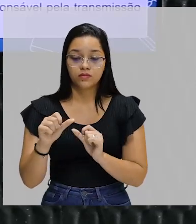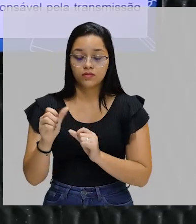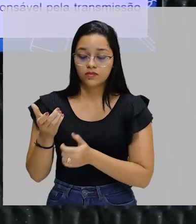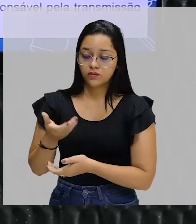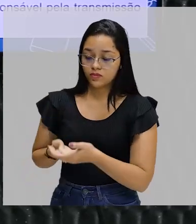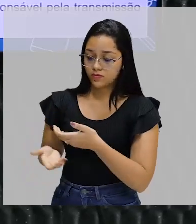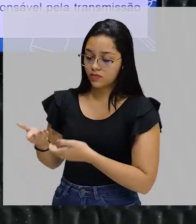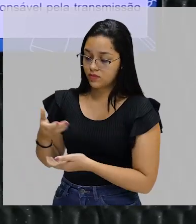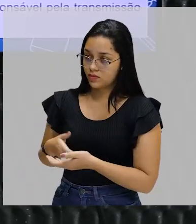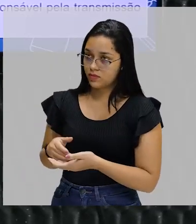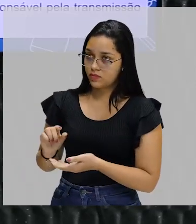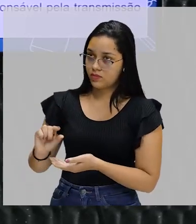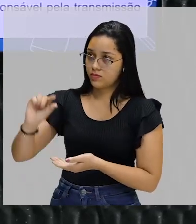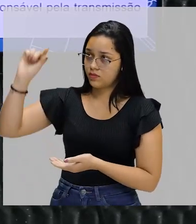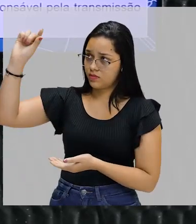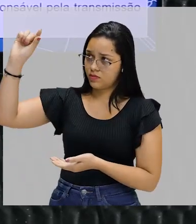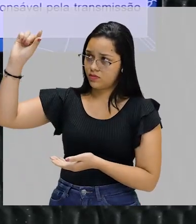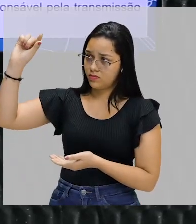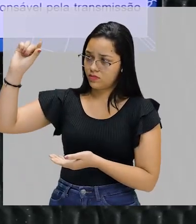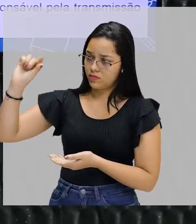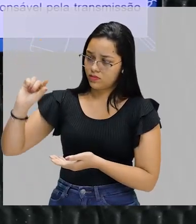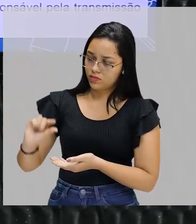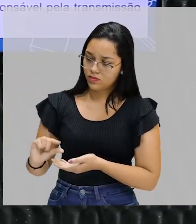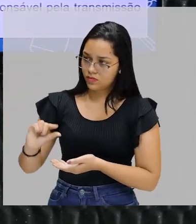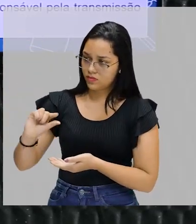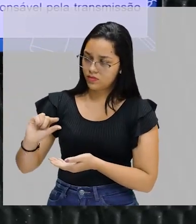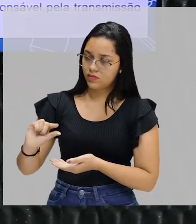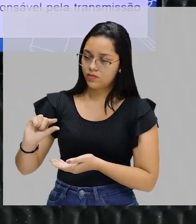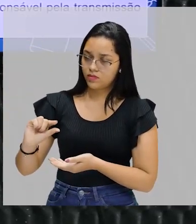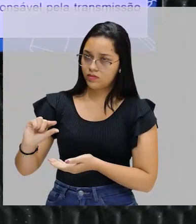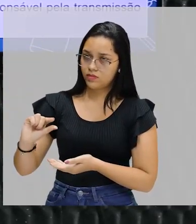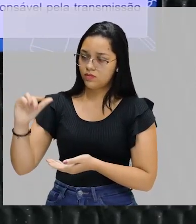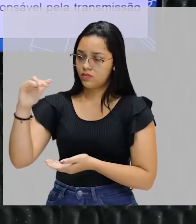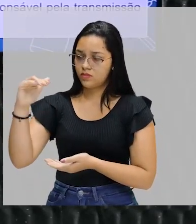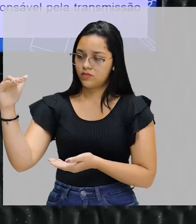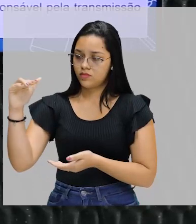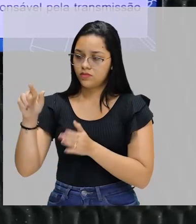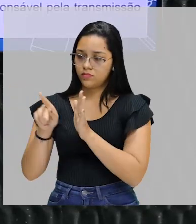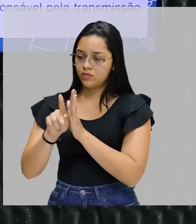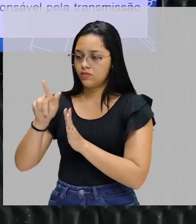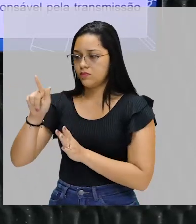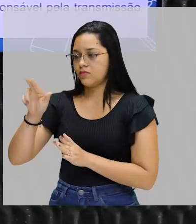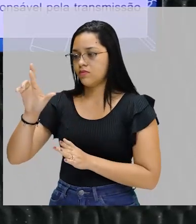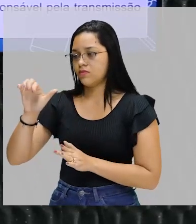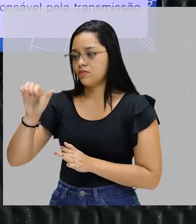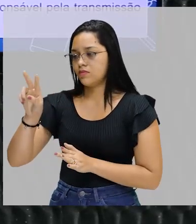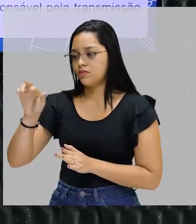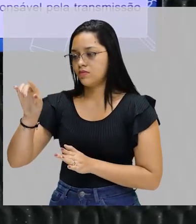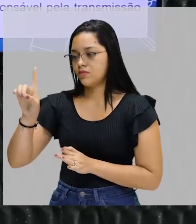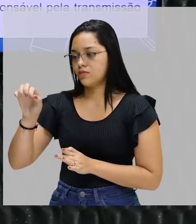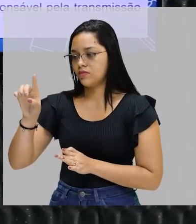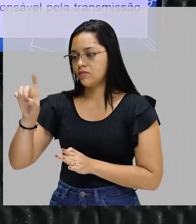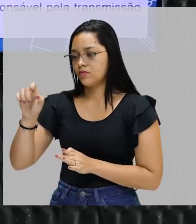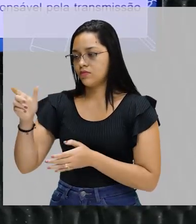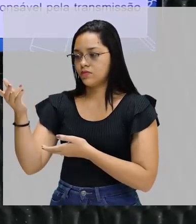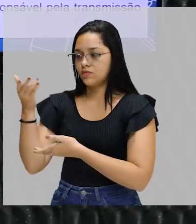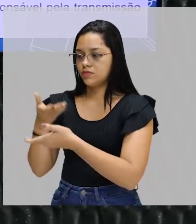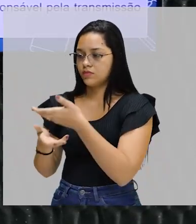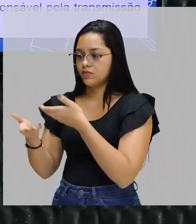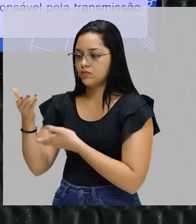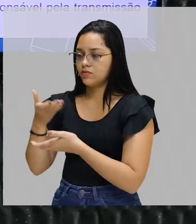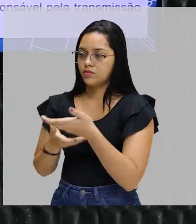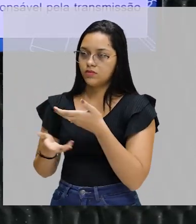o ponto em que ele está aqui em cima e aqui embaixo, que é onde ele vai cair, graças à ação da gravidade, é justamente a interação dessas